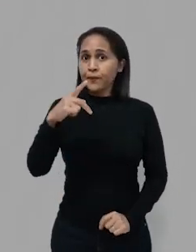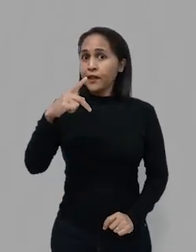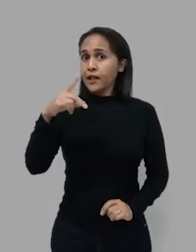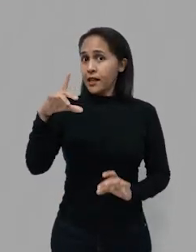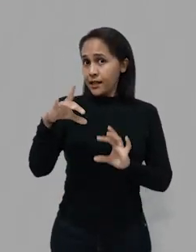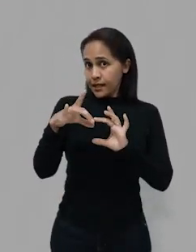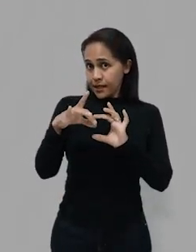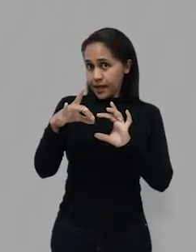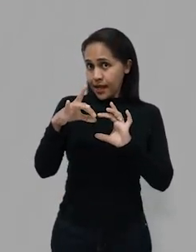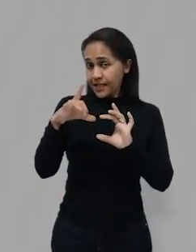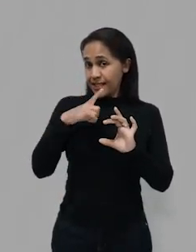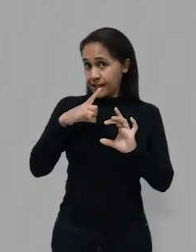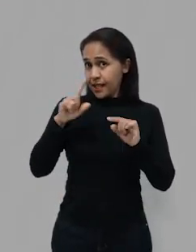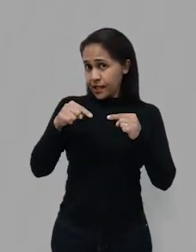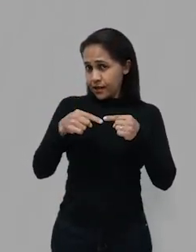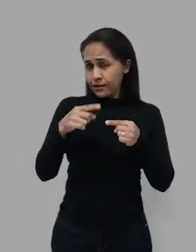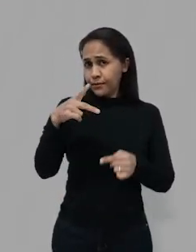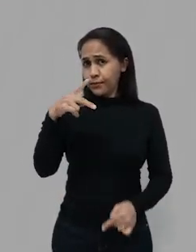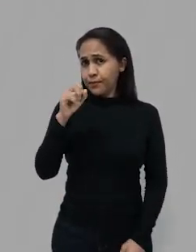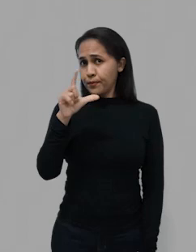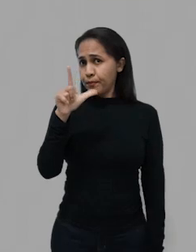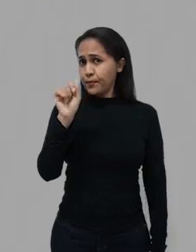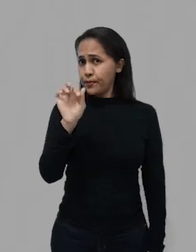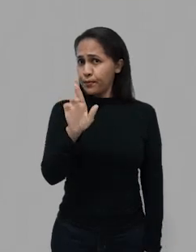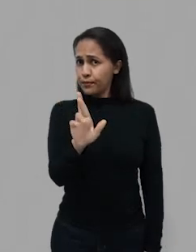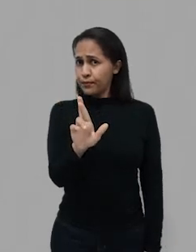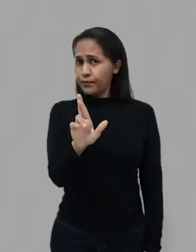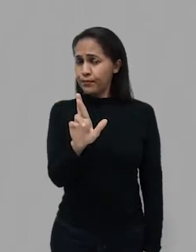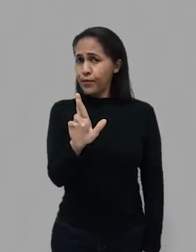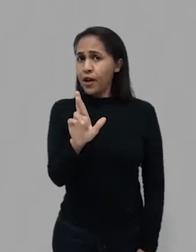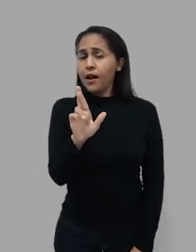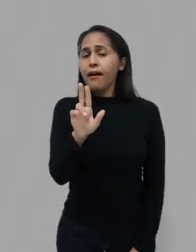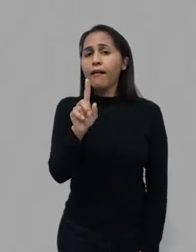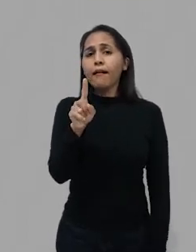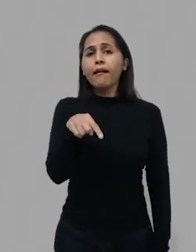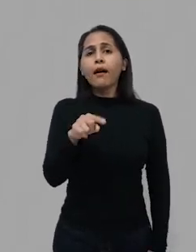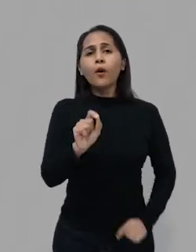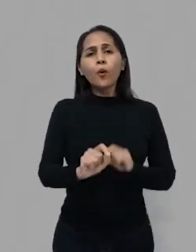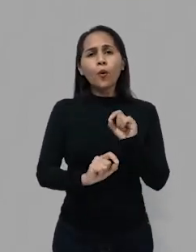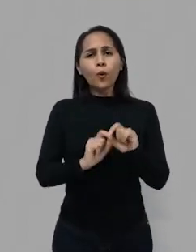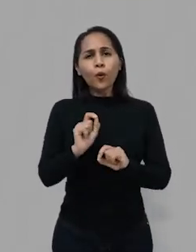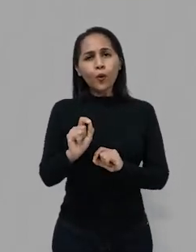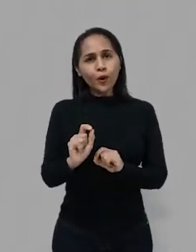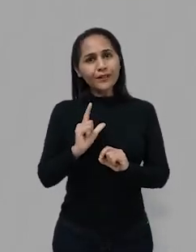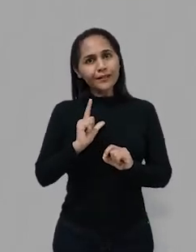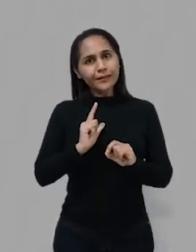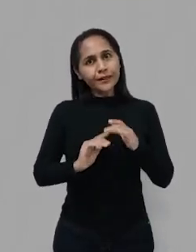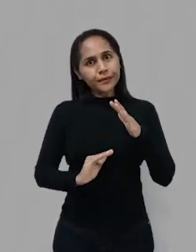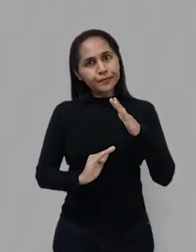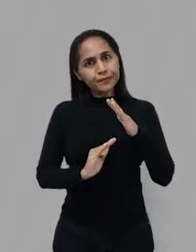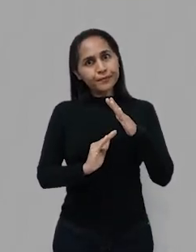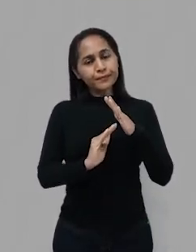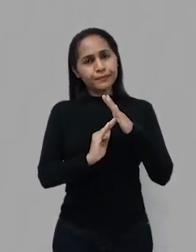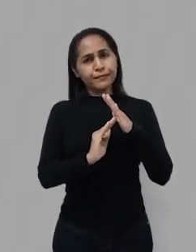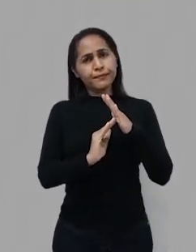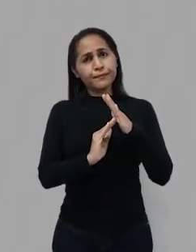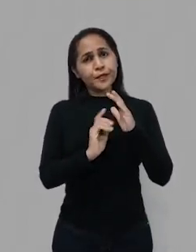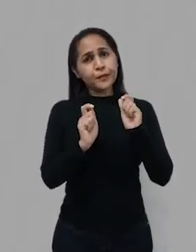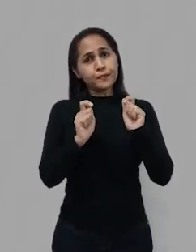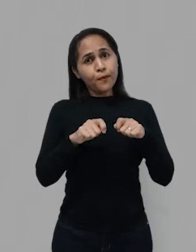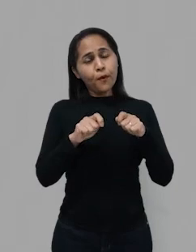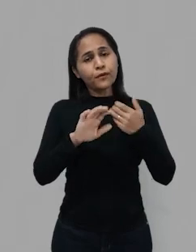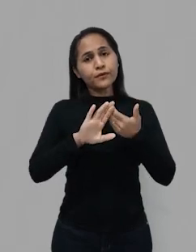polares, essa polarização ela é suficiente para que a água consiga